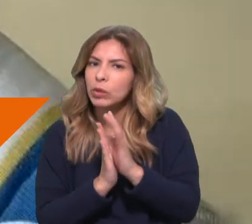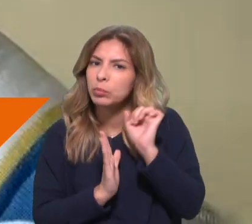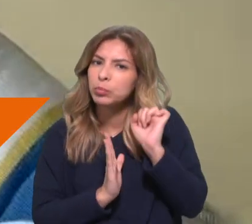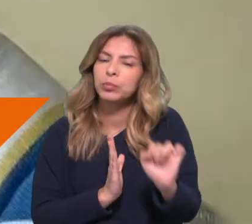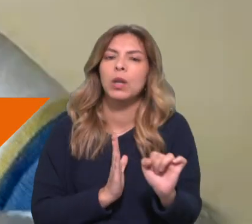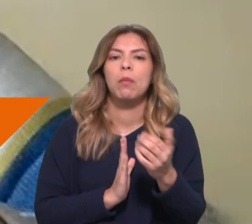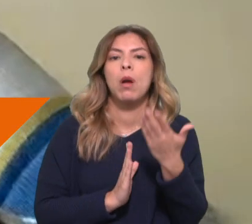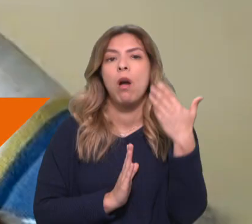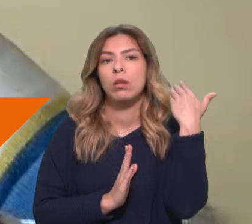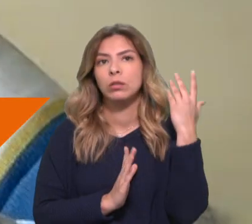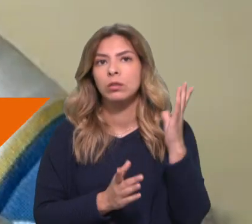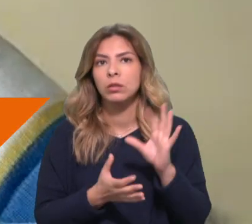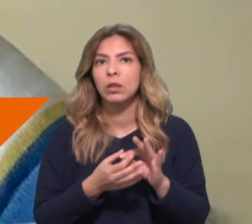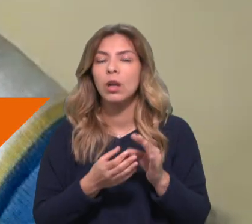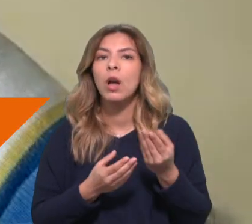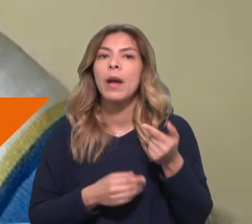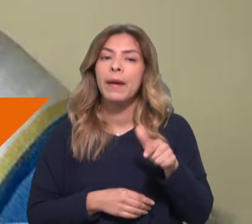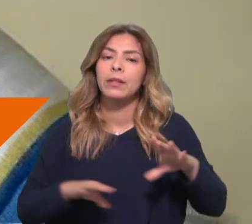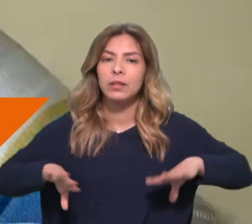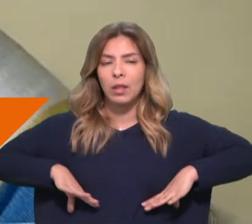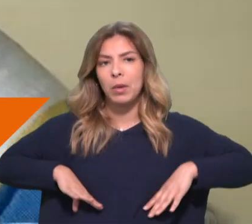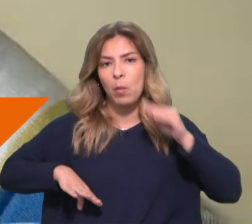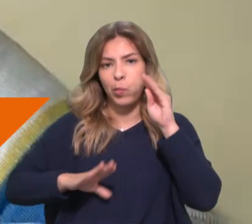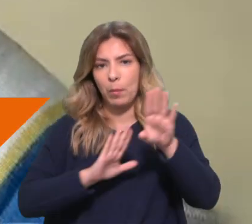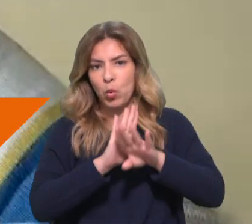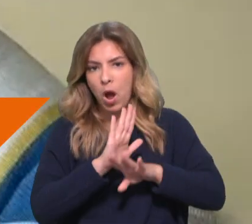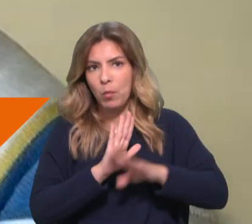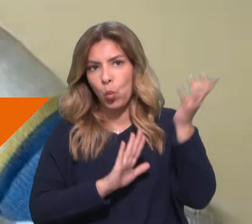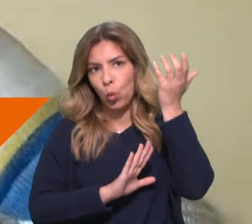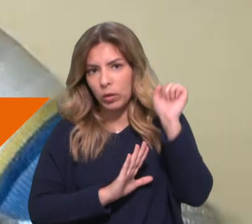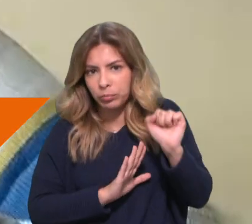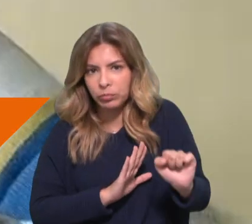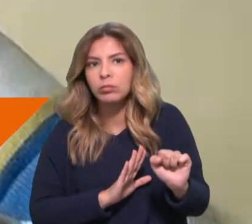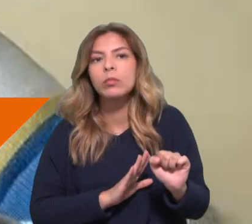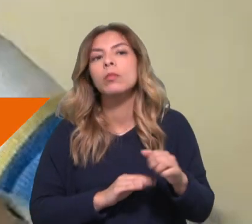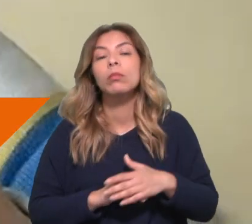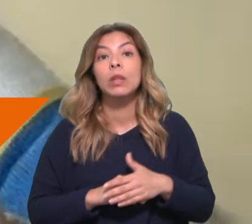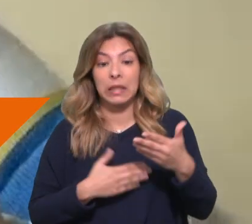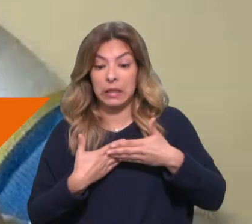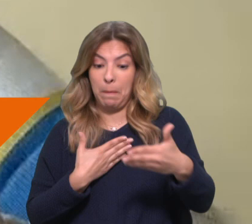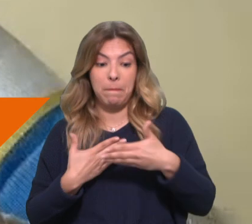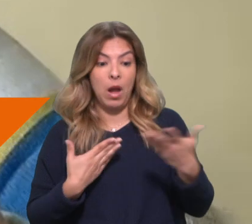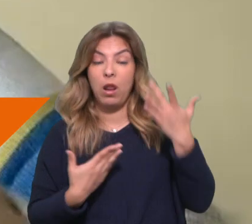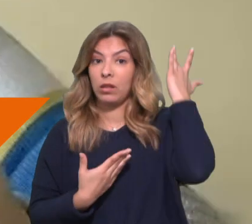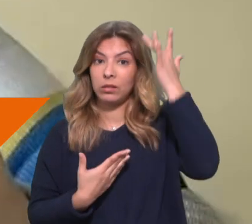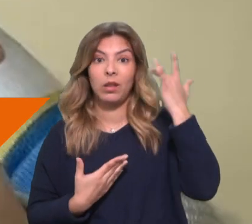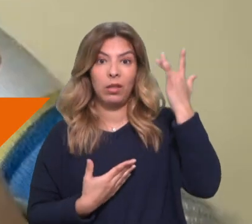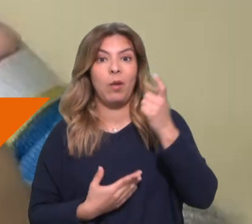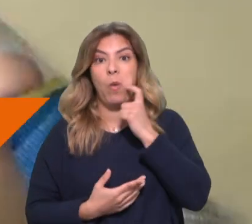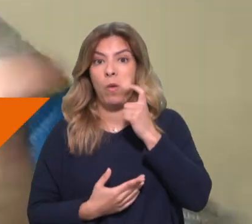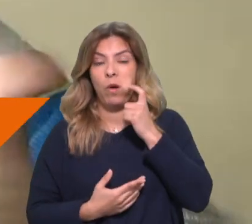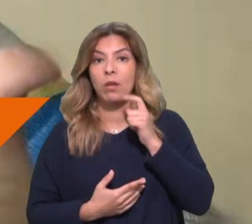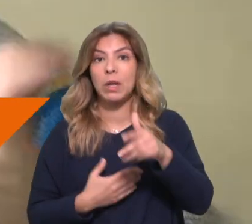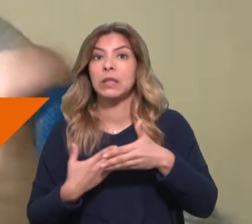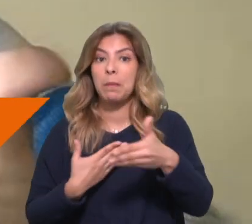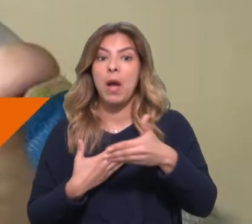daquilo que é o panorama cultural de Santa Maria da Feira. Nós estamos em plena Semana Santa, estamos a viver esta semana, a semana que é aquela